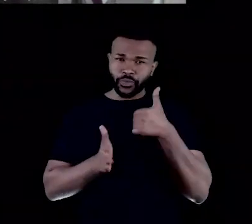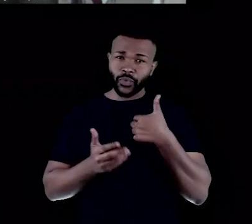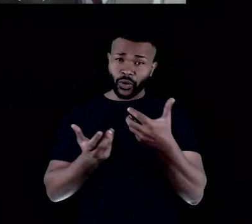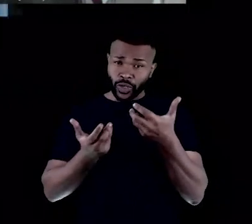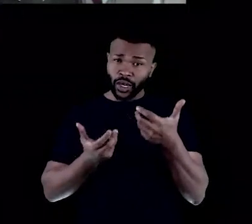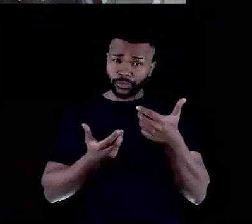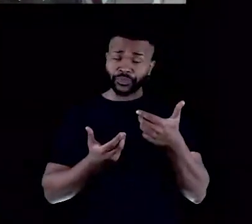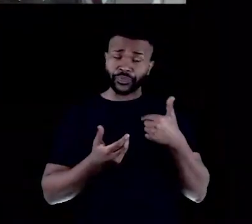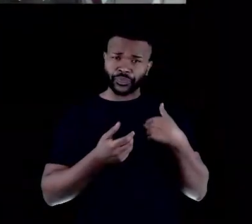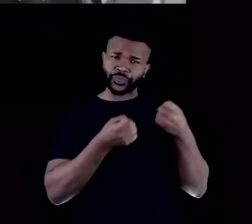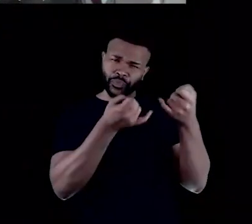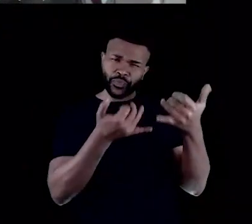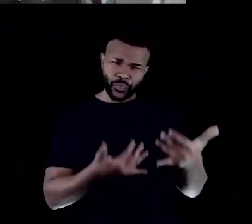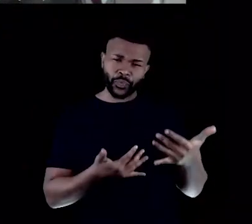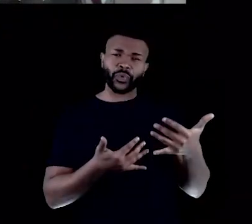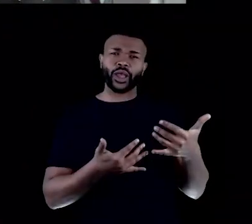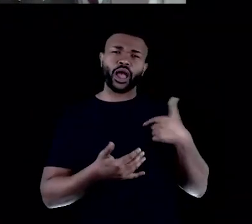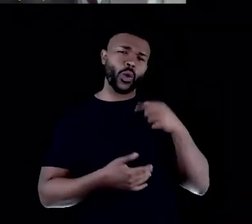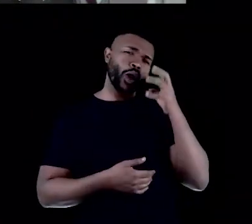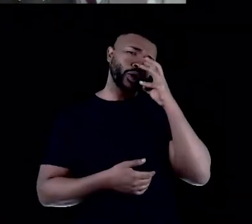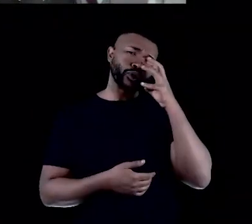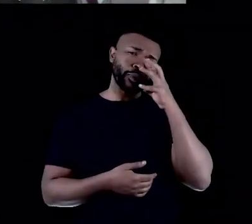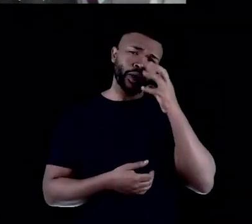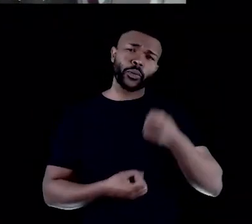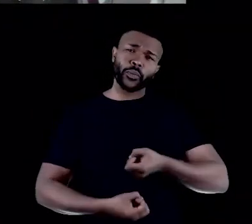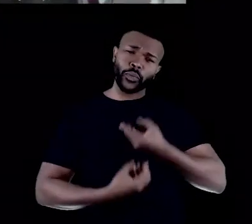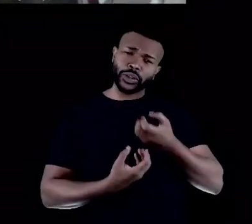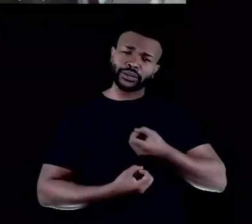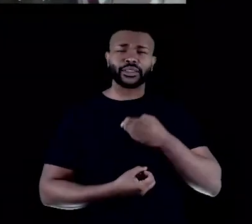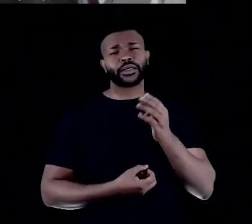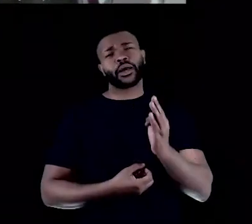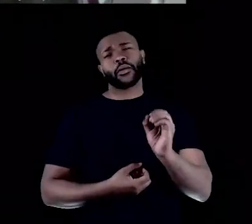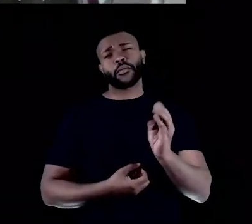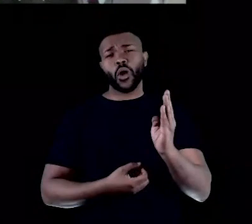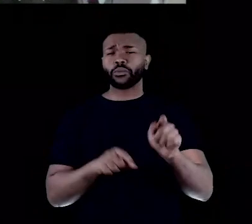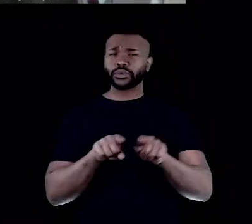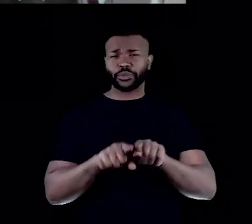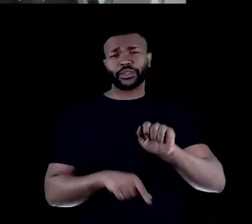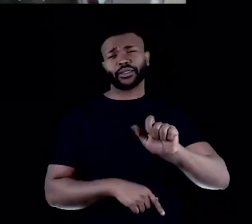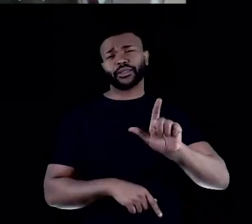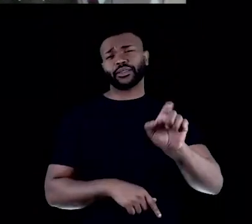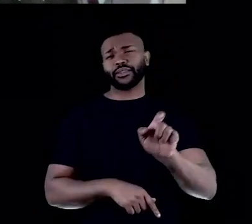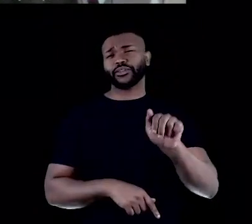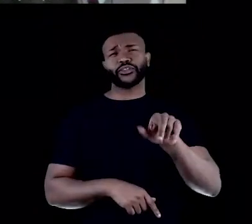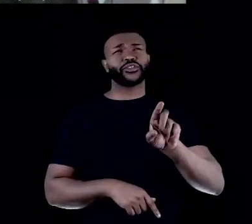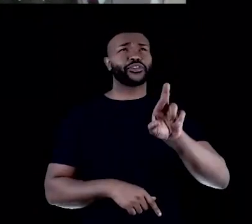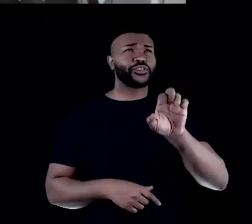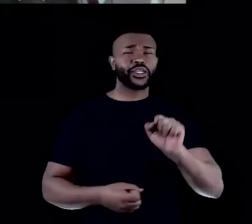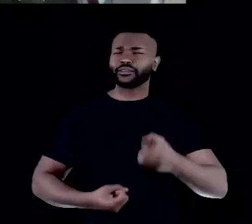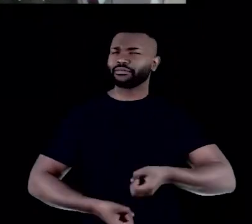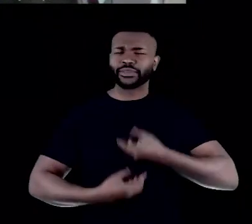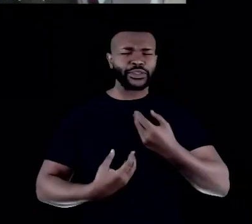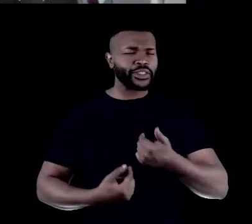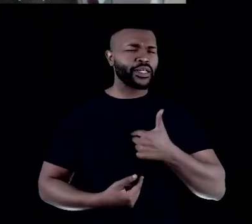Eu primeiro queria só deixar meu depoimento, que eu admiro muito a poesia do Bob Pack, tem esse livro do seu Noda, do Alexandre Rabelo também, você é